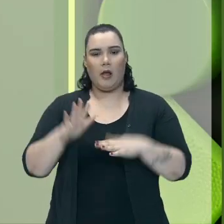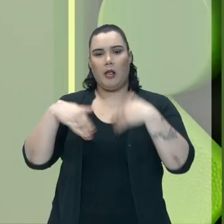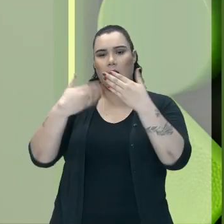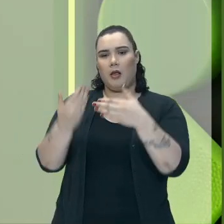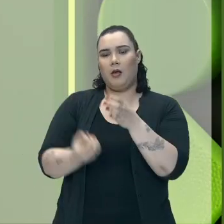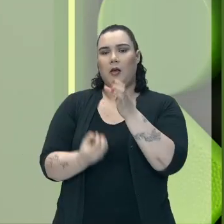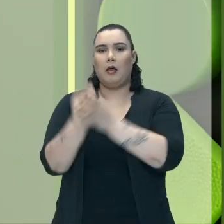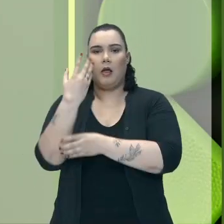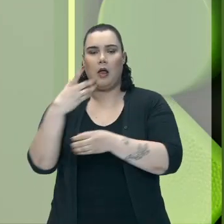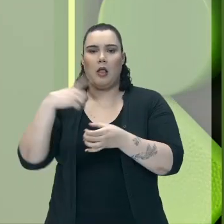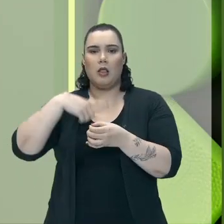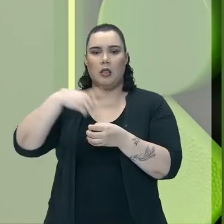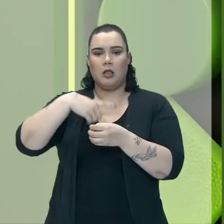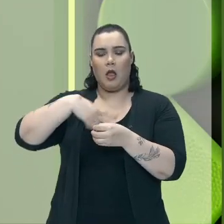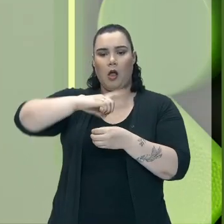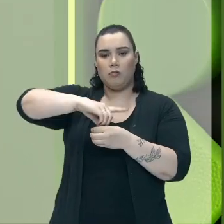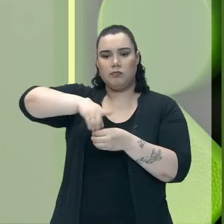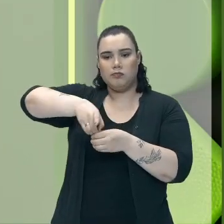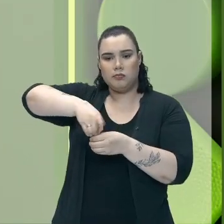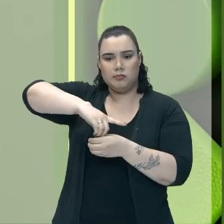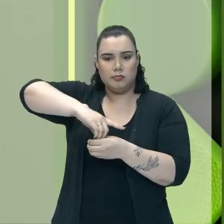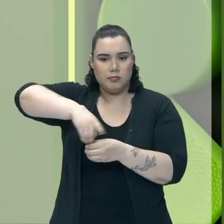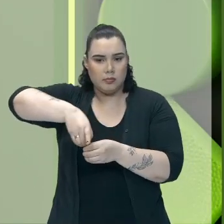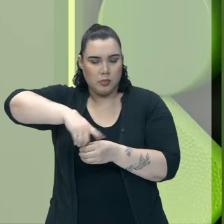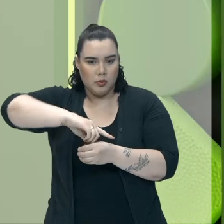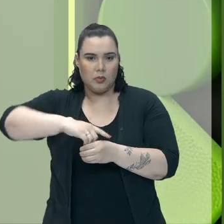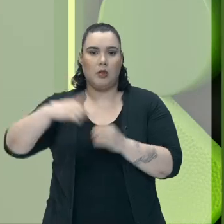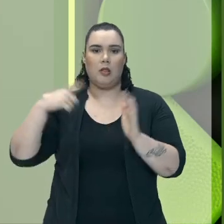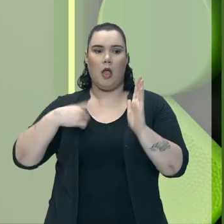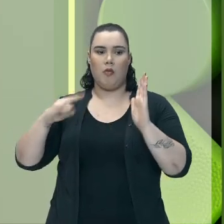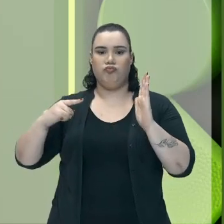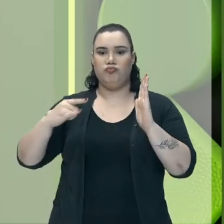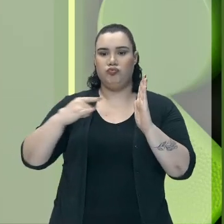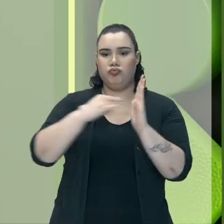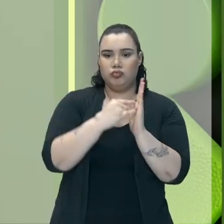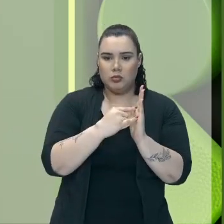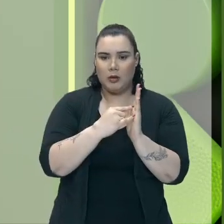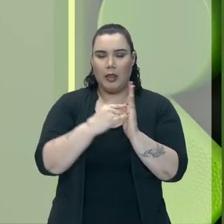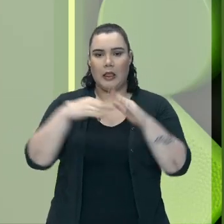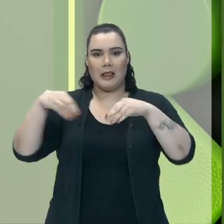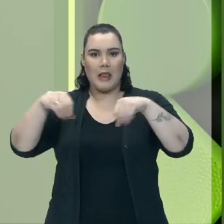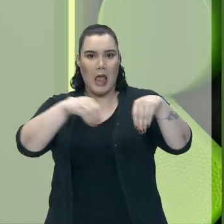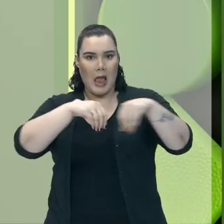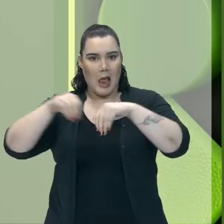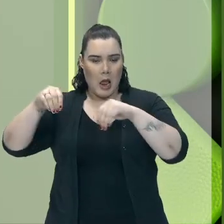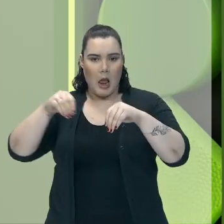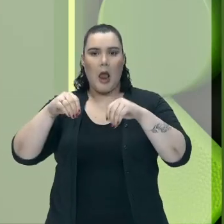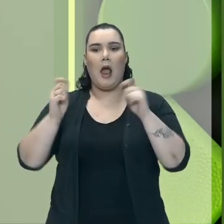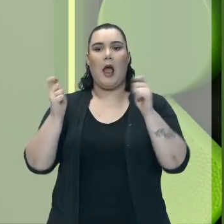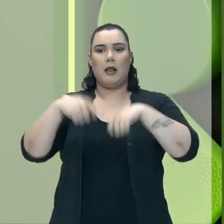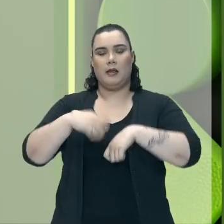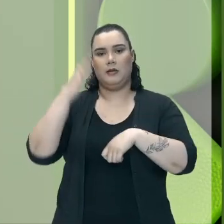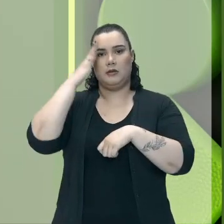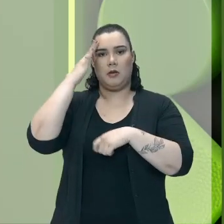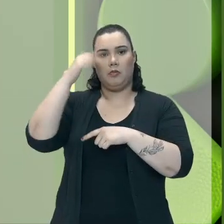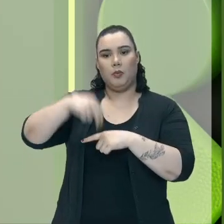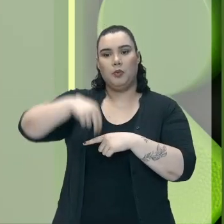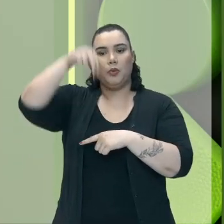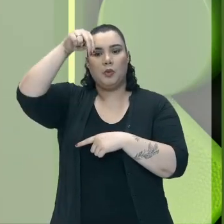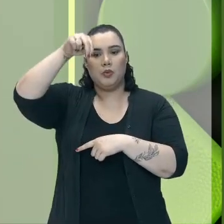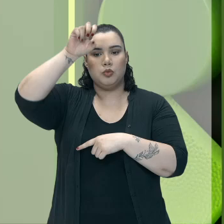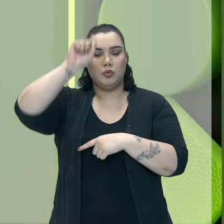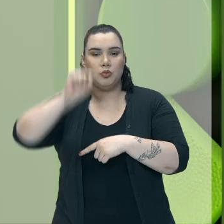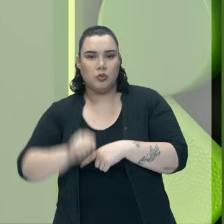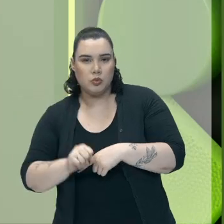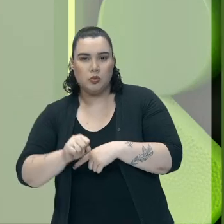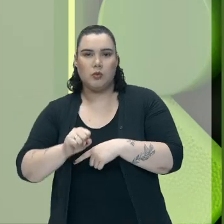da bússola, né? Usando o campo magnético terrestre para saber onde é o norte, o sul, o leste e